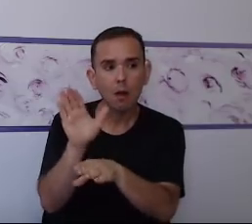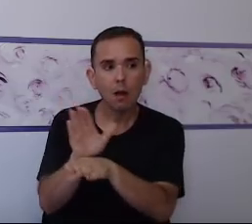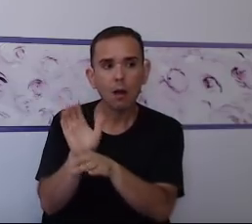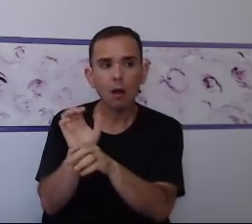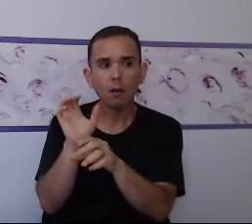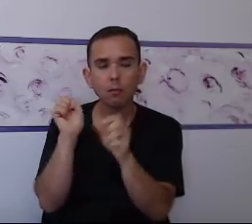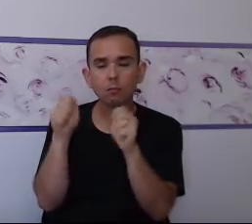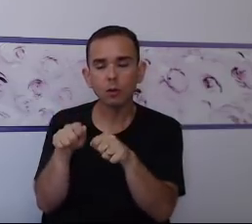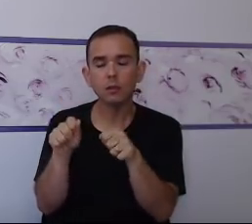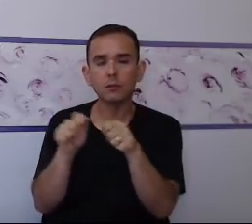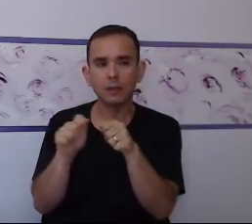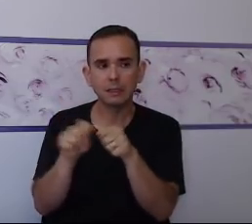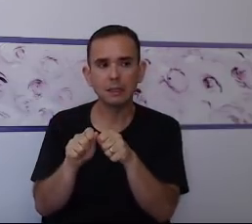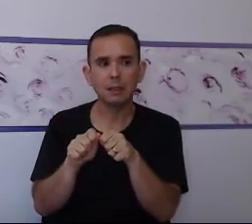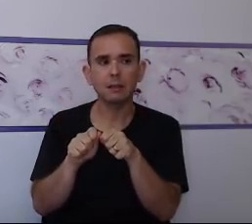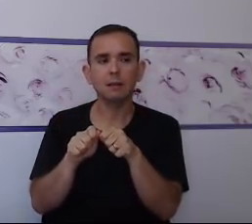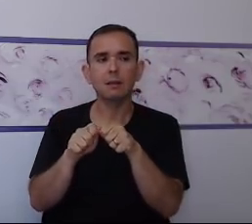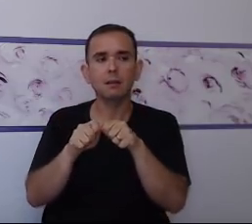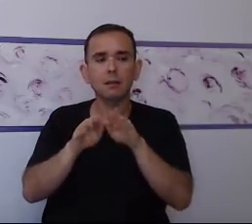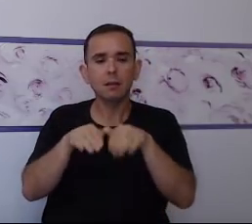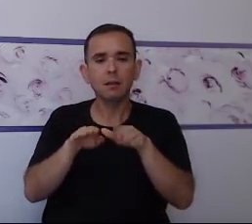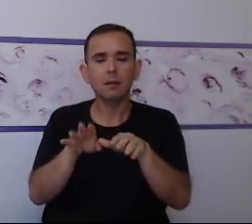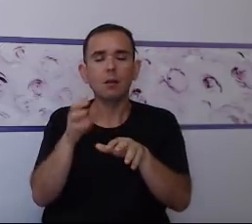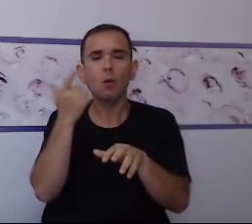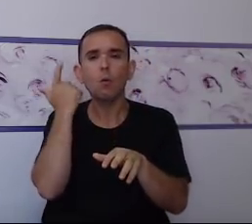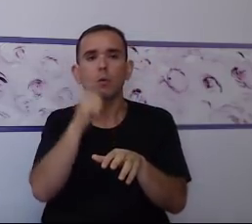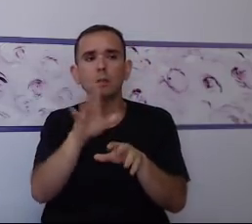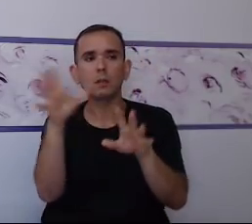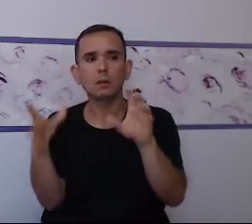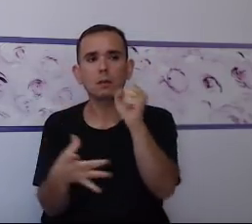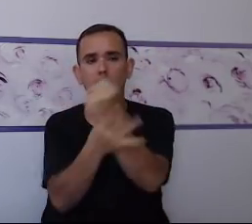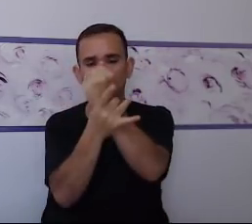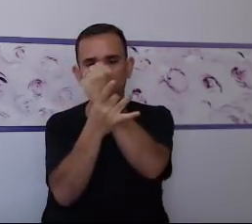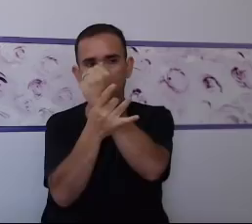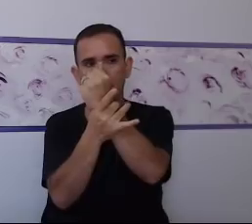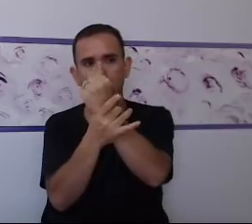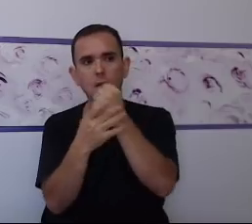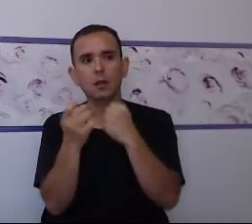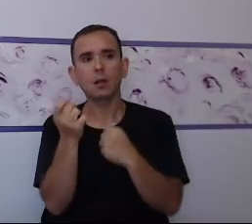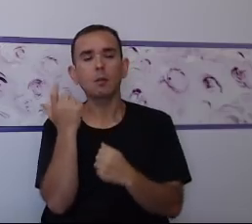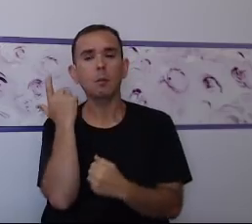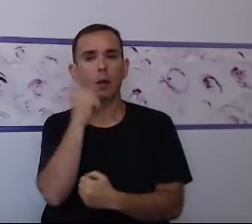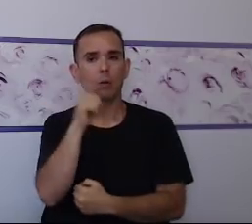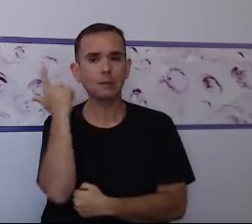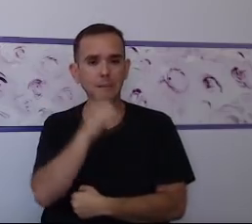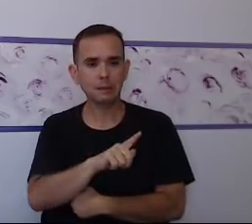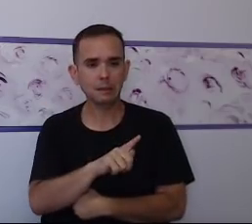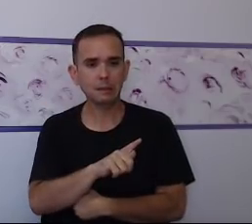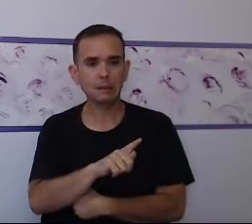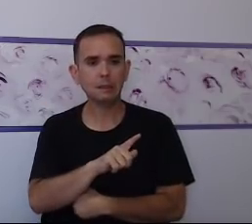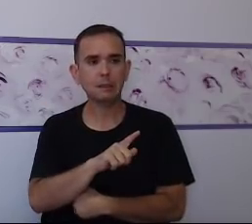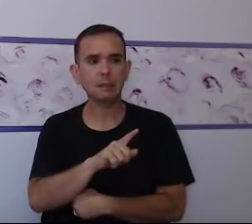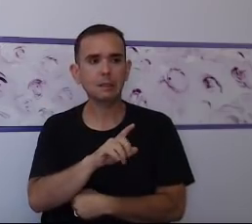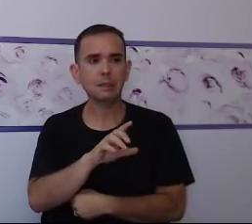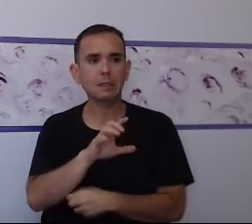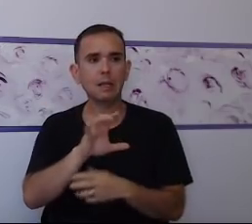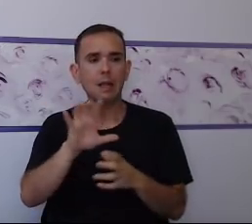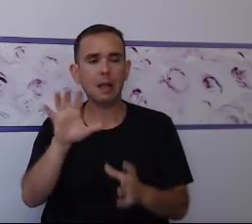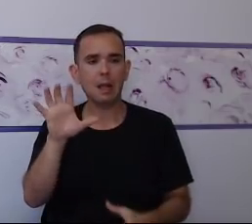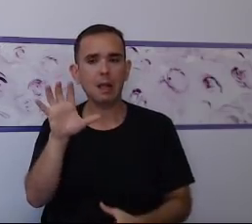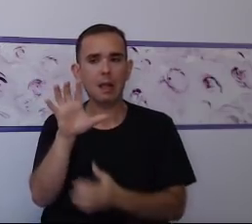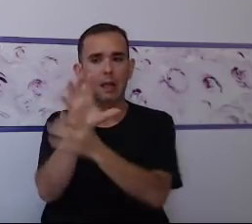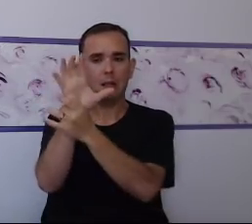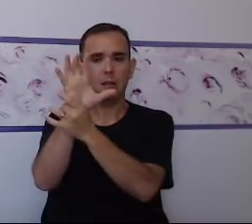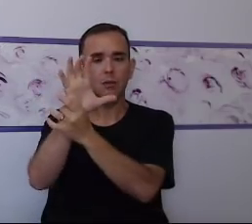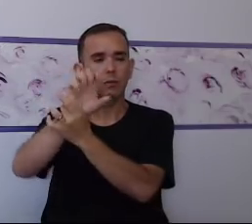né, confeccionando também, colocando no punho desse aluno, para que a gente possa segurar um pouquinho essa alteração